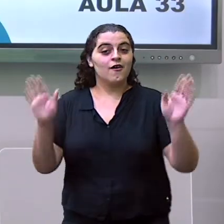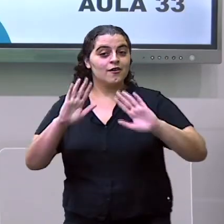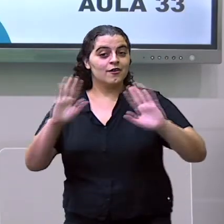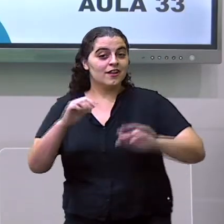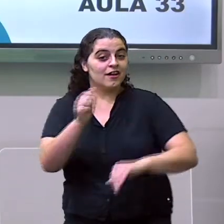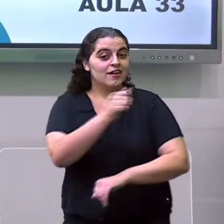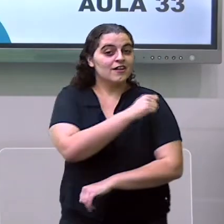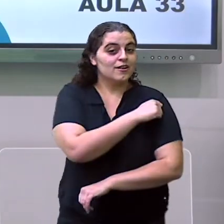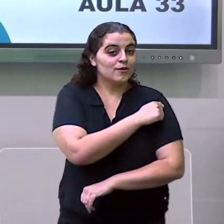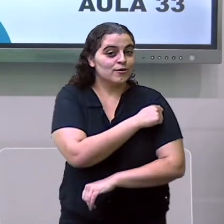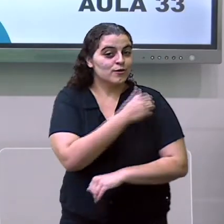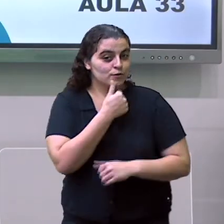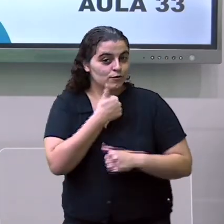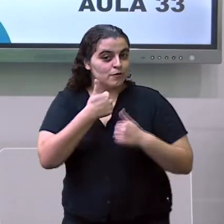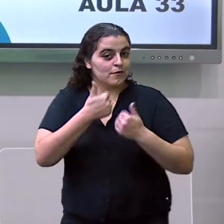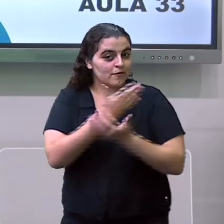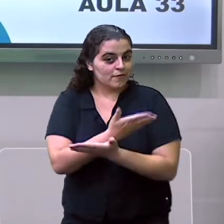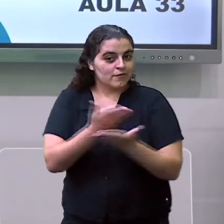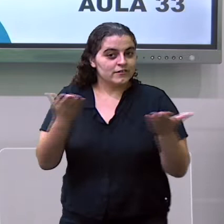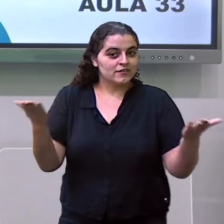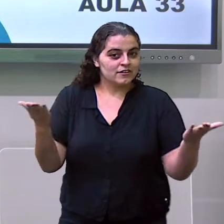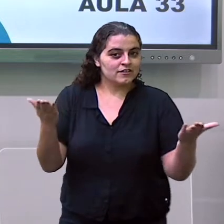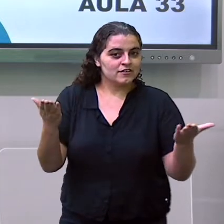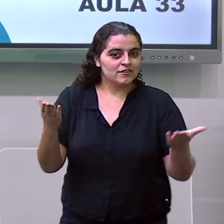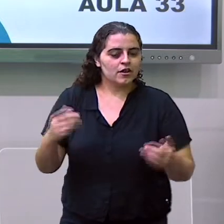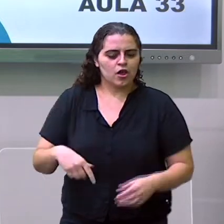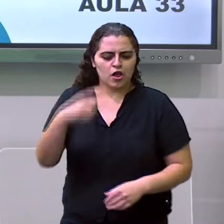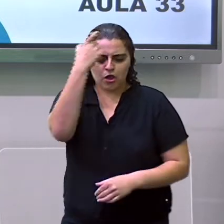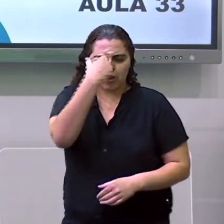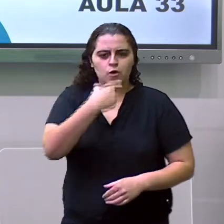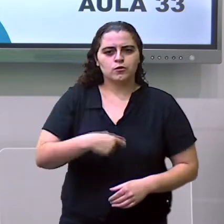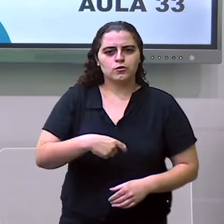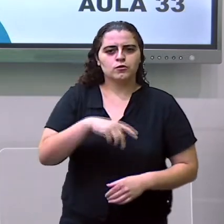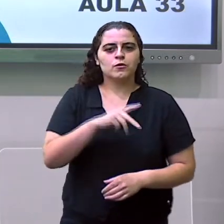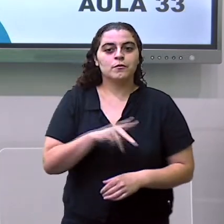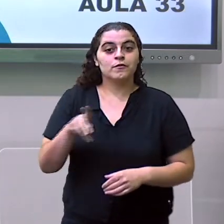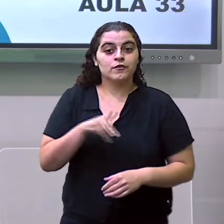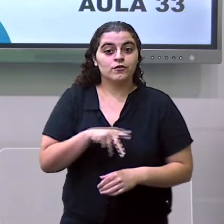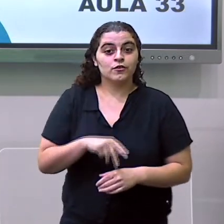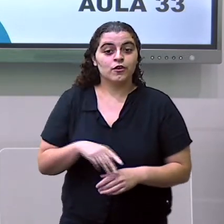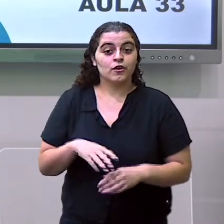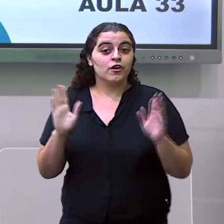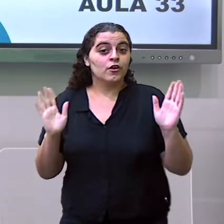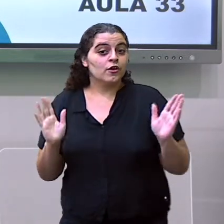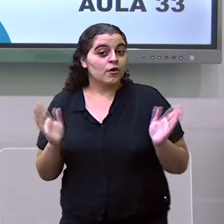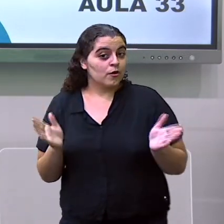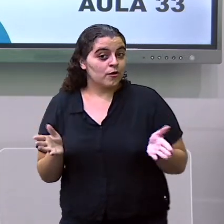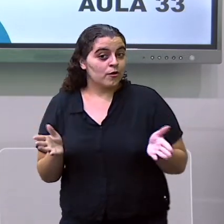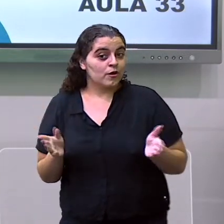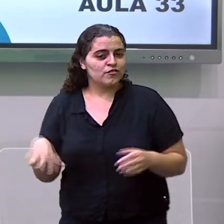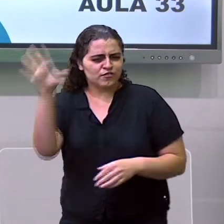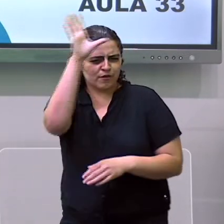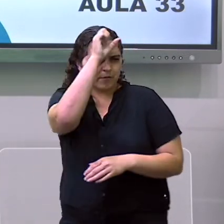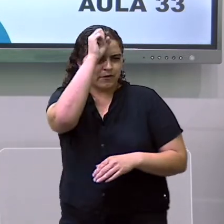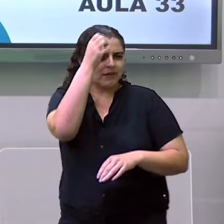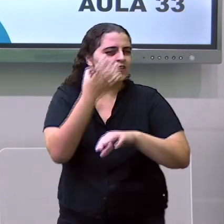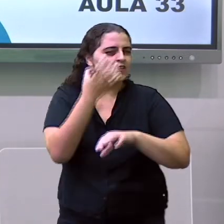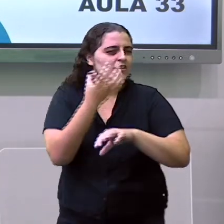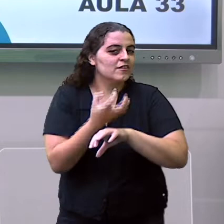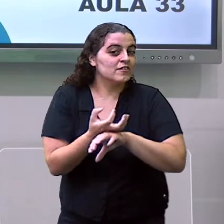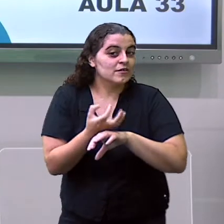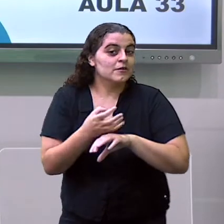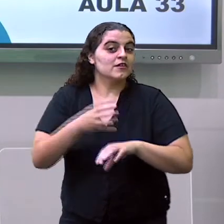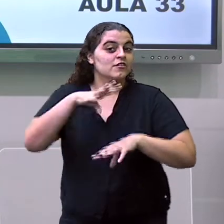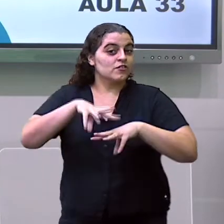Olá, estudantes, tudo bem com vocês? Eu sou o professor Renan e na aula de hoje do componente curricular de